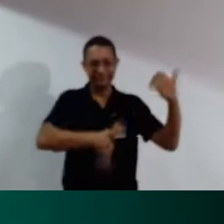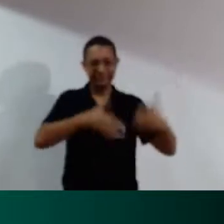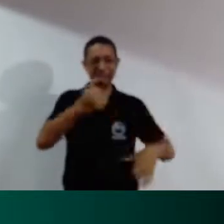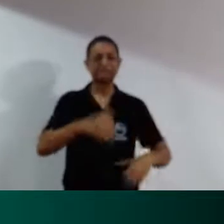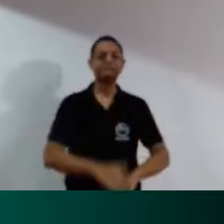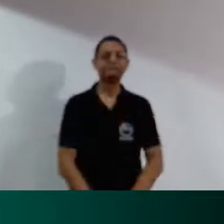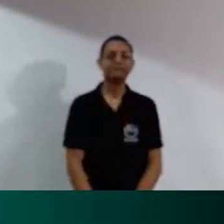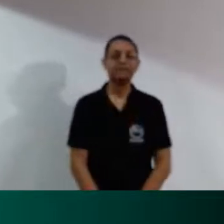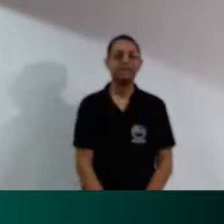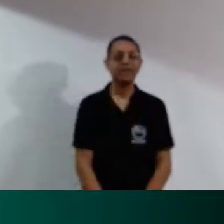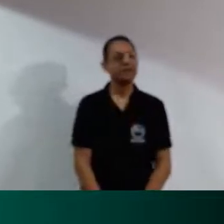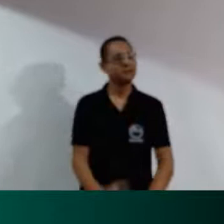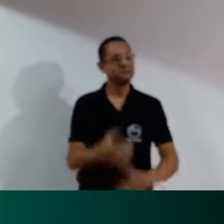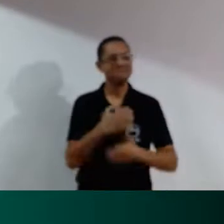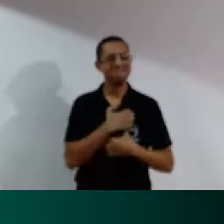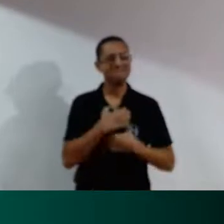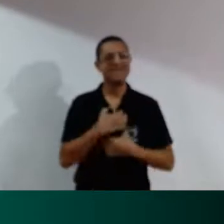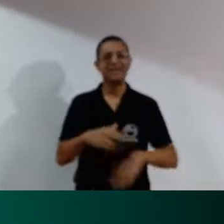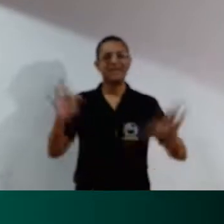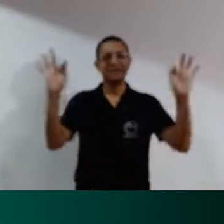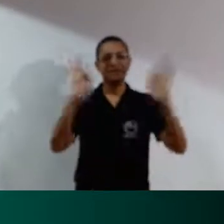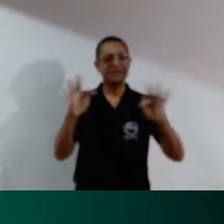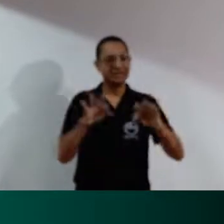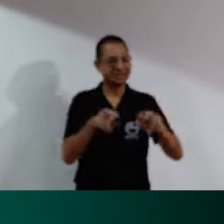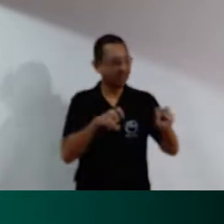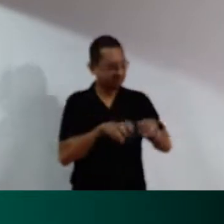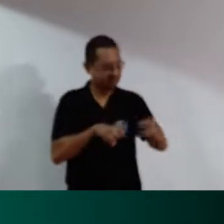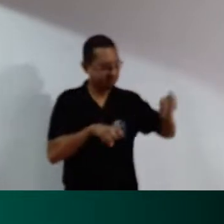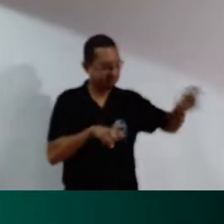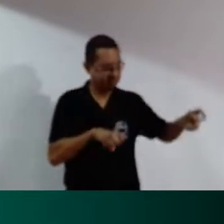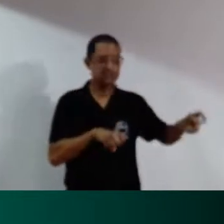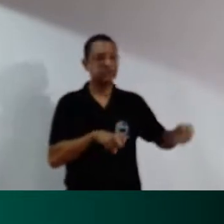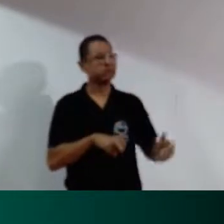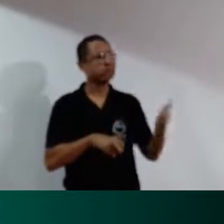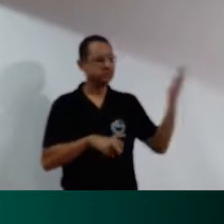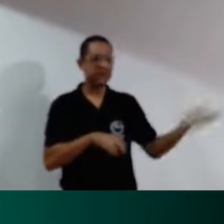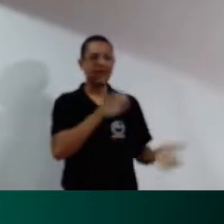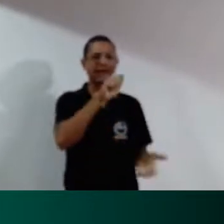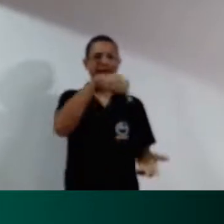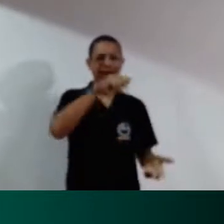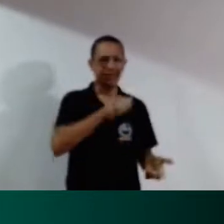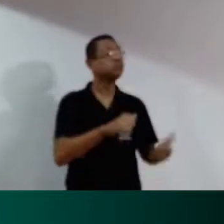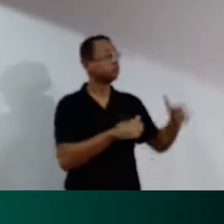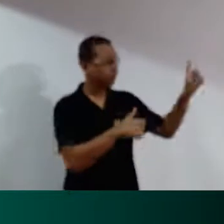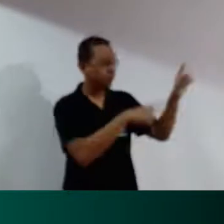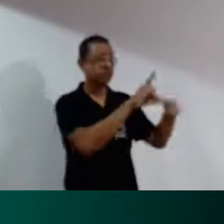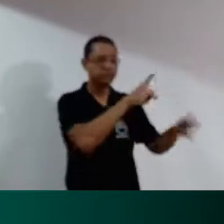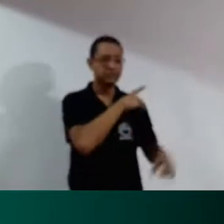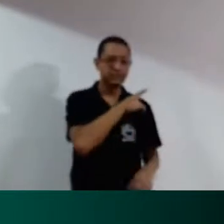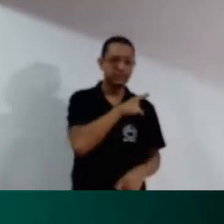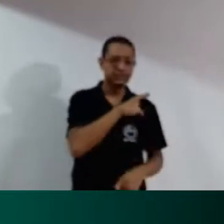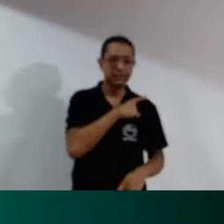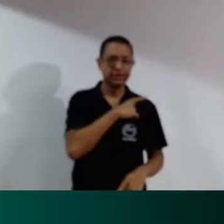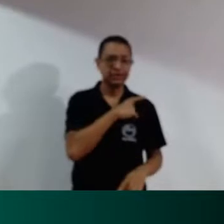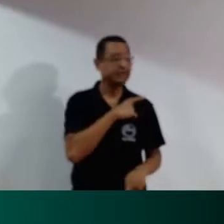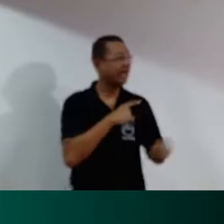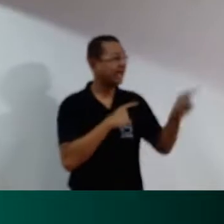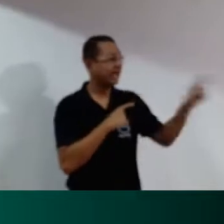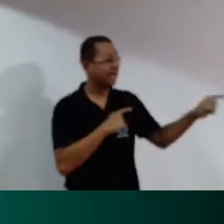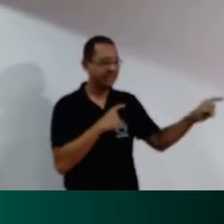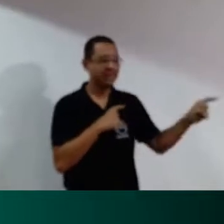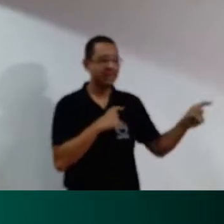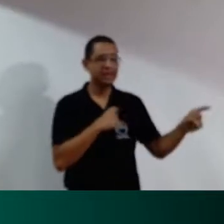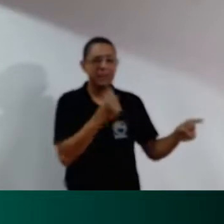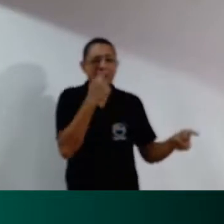eu sou muito feliz de ter os na mesa aqui vou passar para Ana para passar para eles mas acho que é uma coisa mais importante do que os memes deles